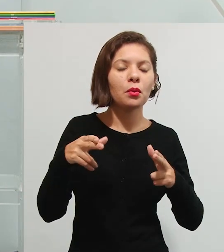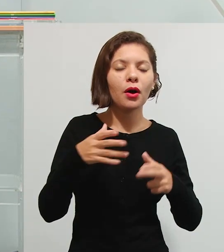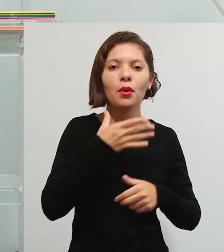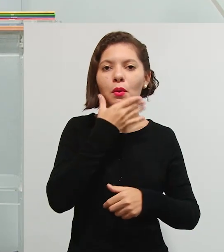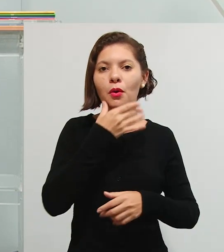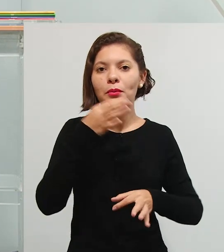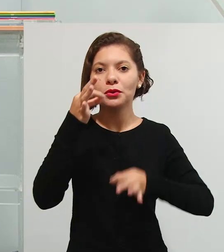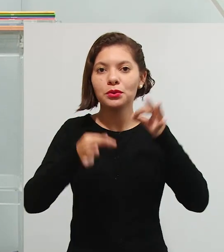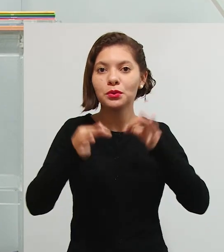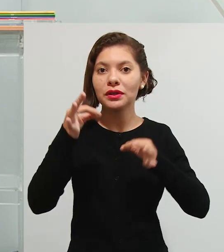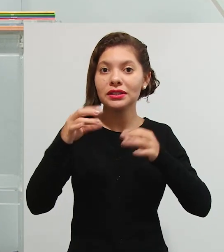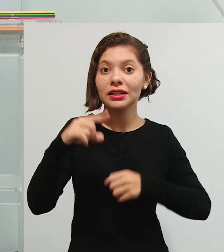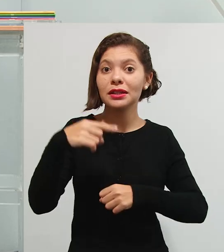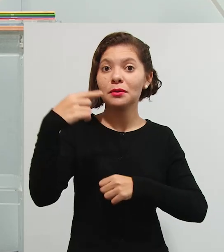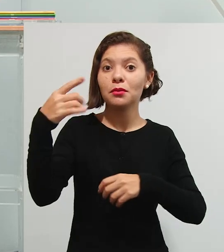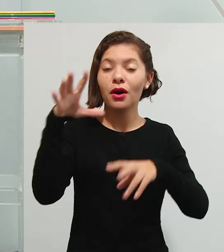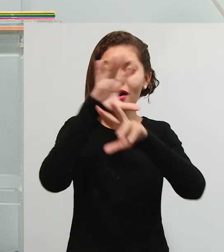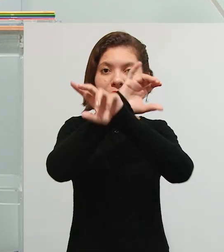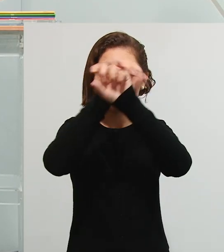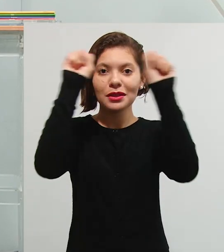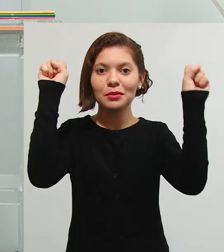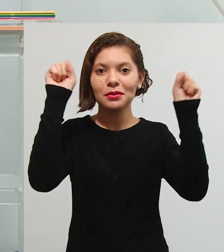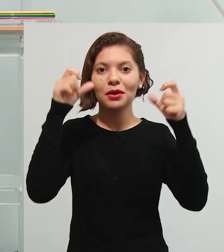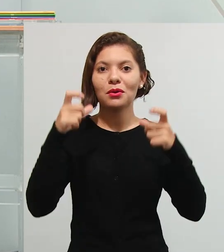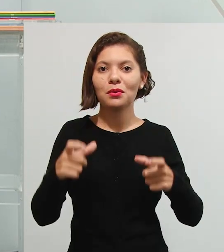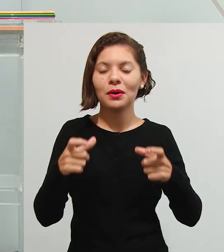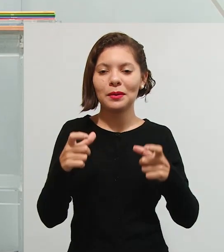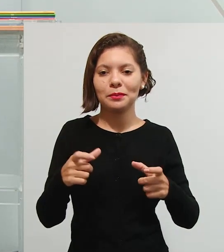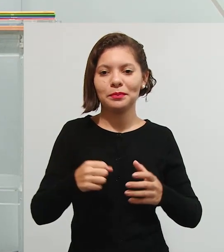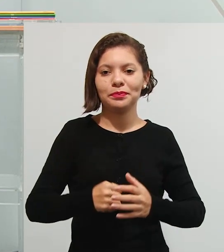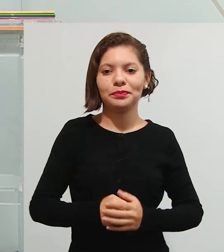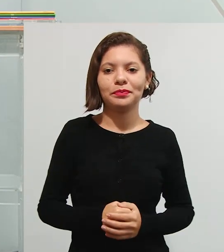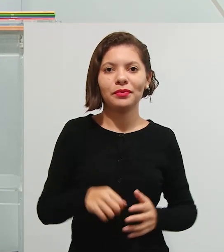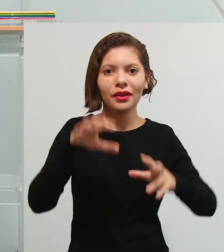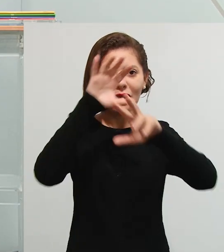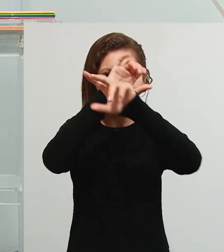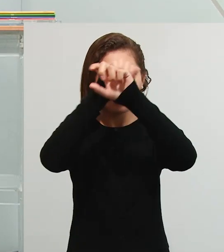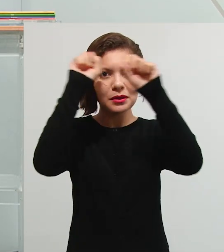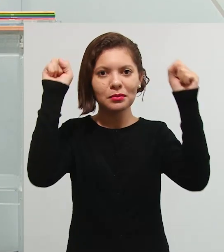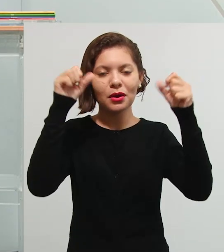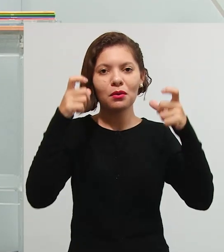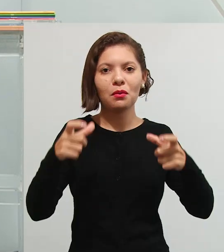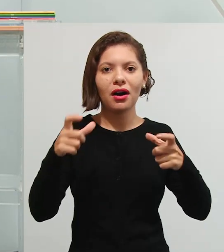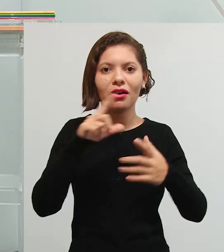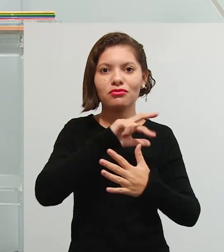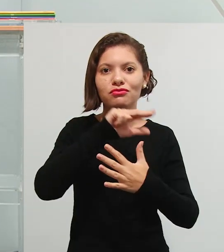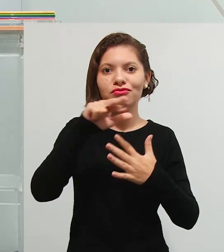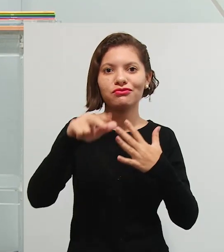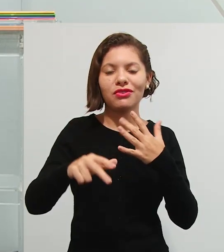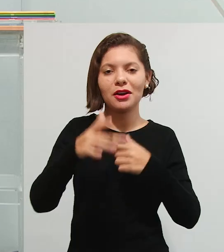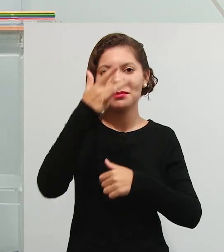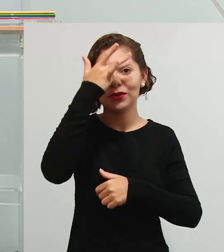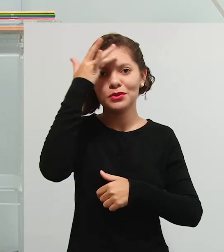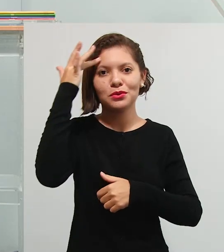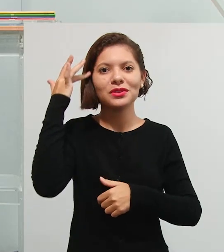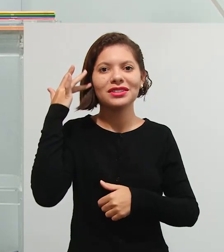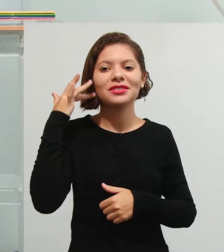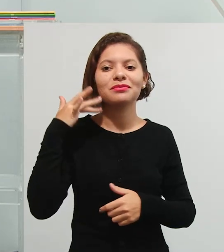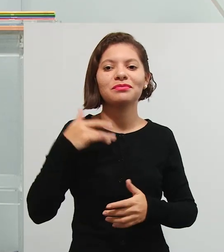um tribunal. Então, aqui você tem uma pessoa só julgando, no tribunal você tem um colegiado. Então, o